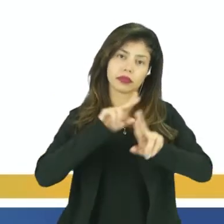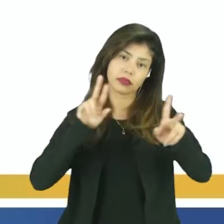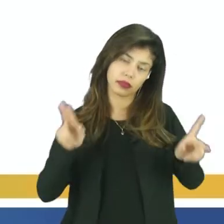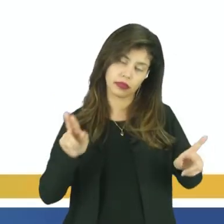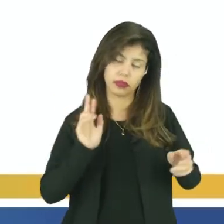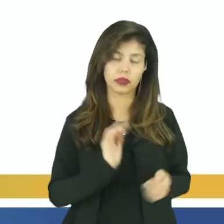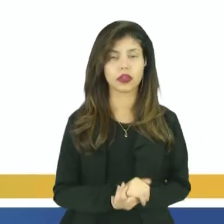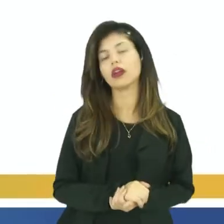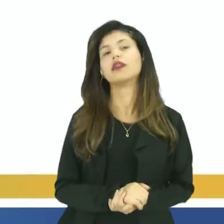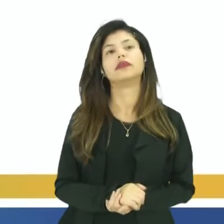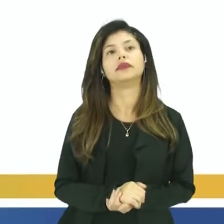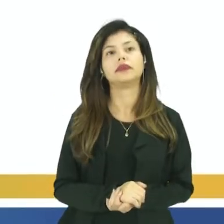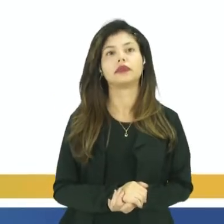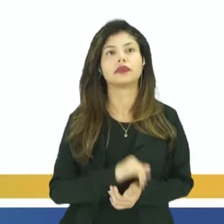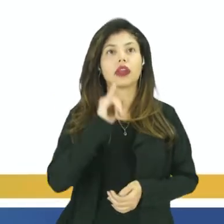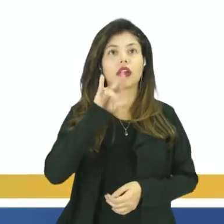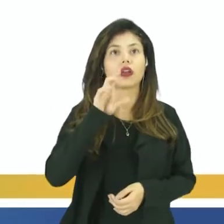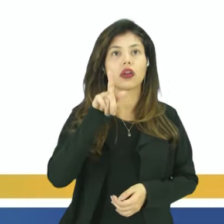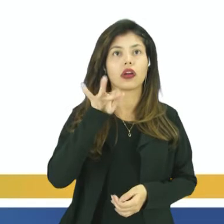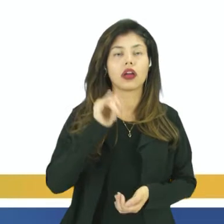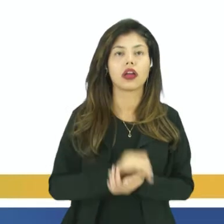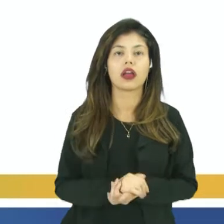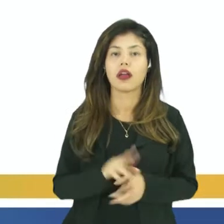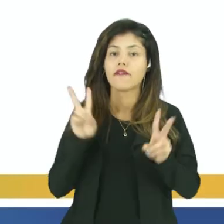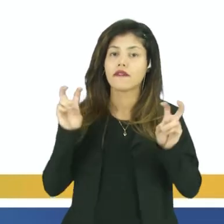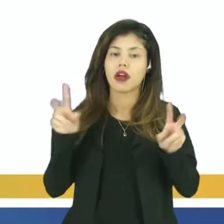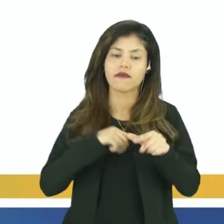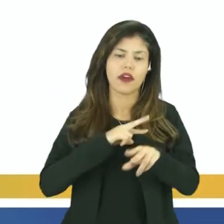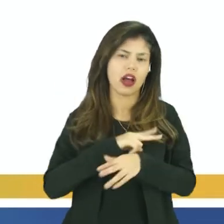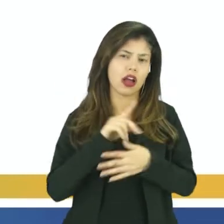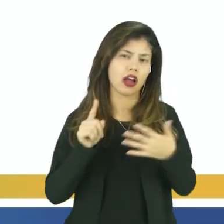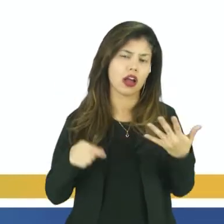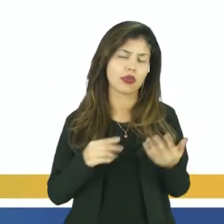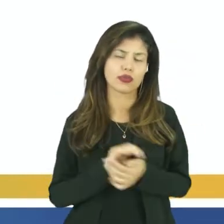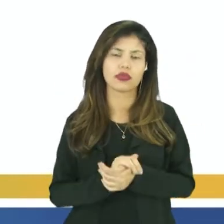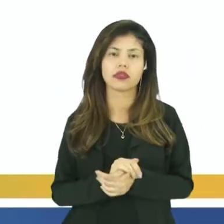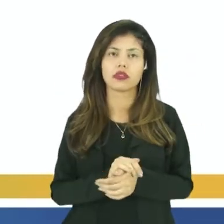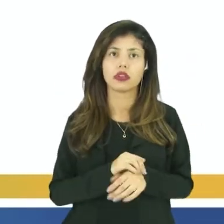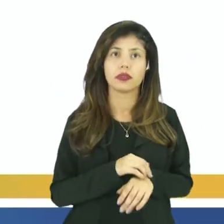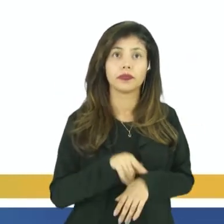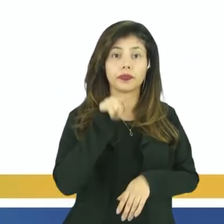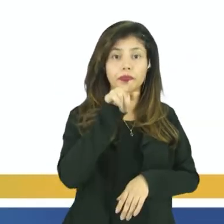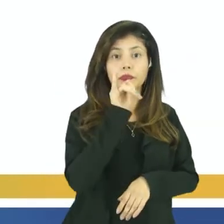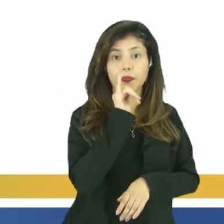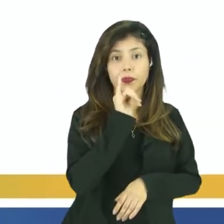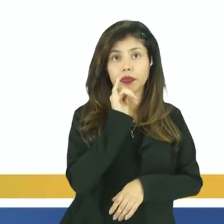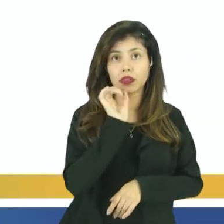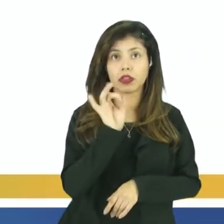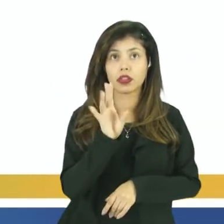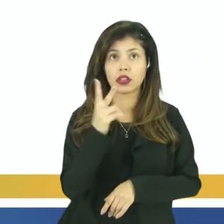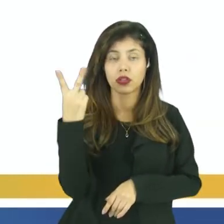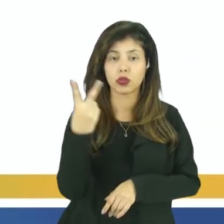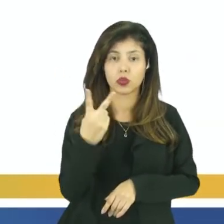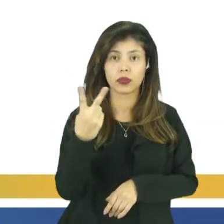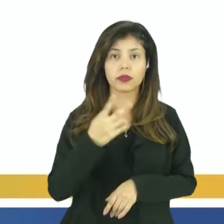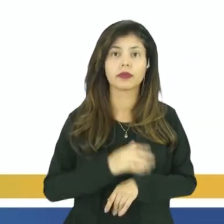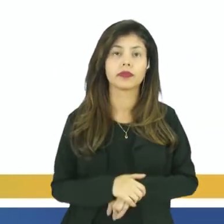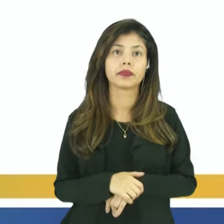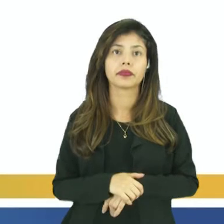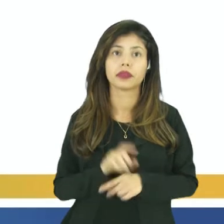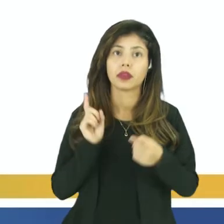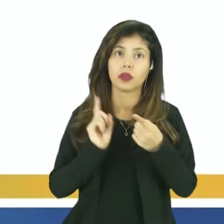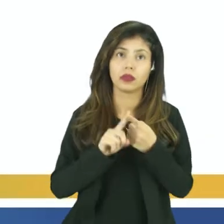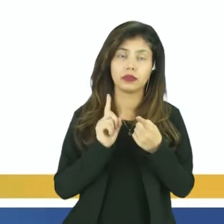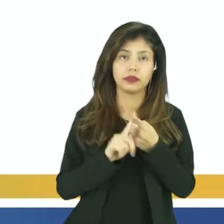várias incógnitas, né, vários gráficos. Nesse caso, desse exemplo, nós temos dois gráficos. Um